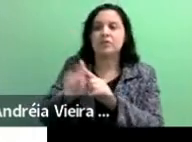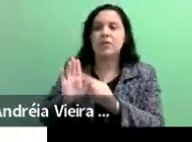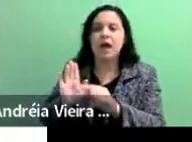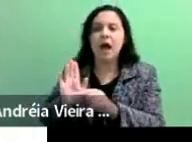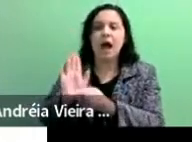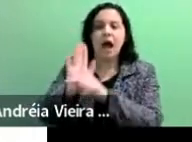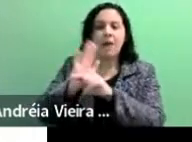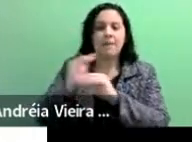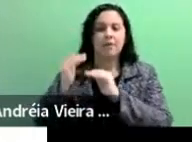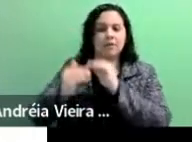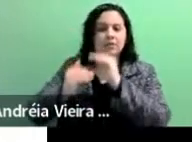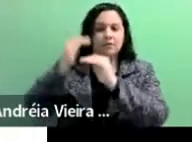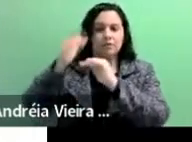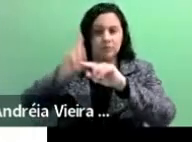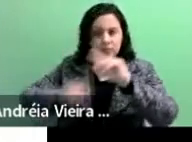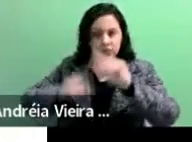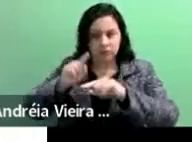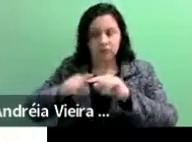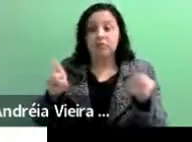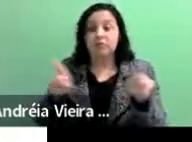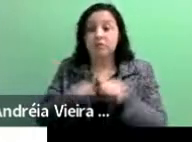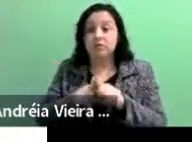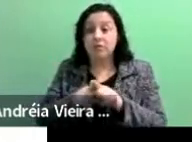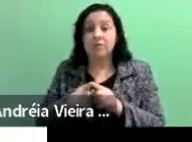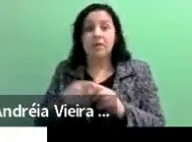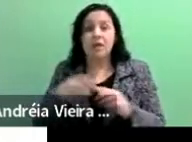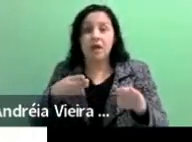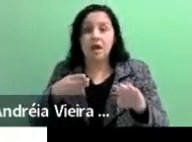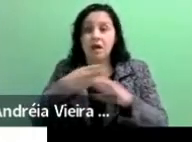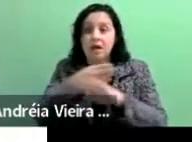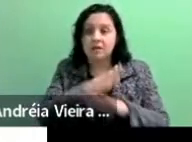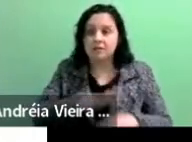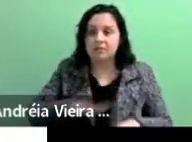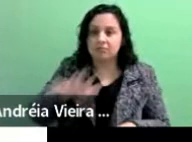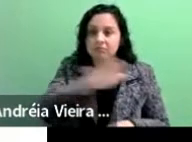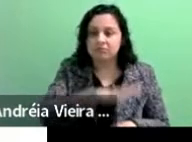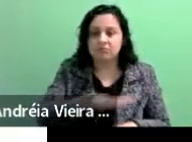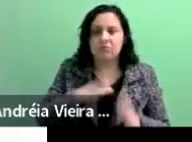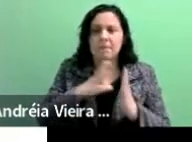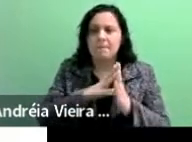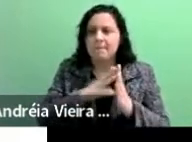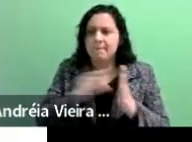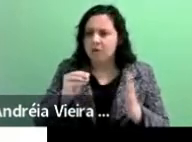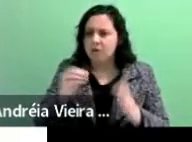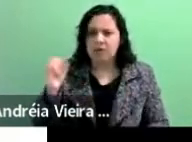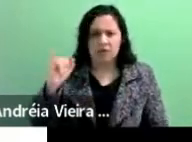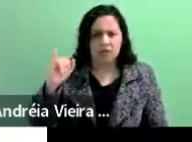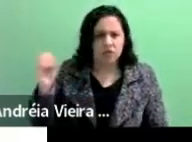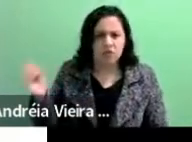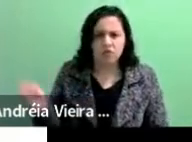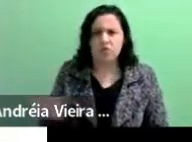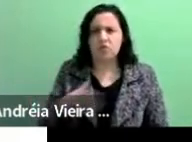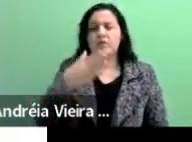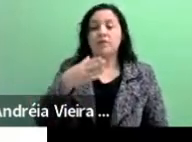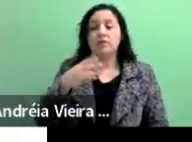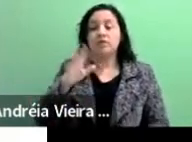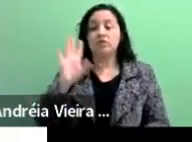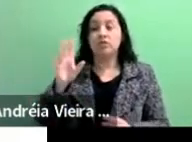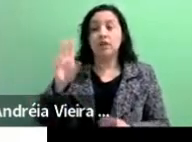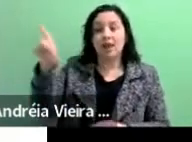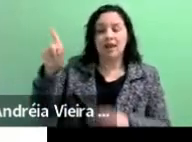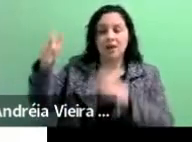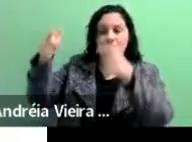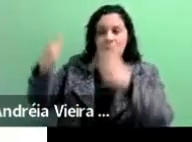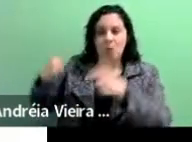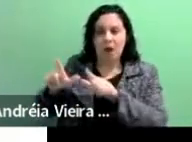acesso ao mercado, no modelo aí altamente inovador, que foi inspirado lá no modelo de subvenção de Israel, também com uma